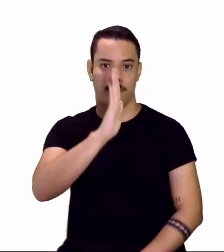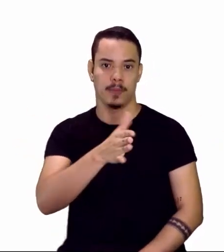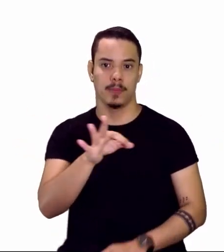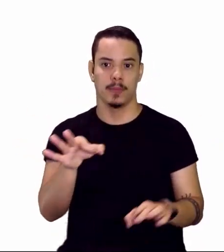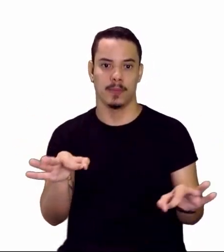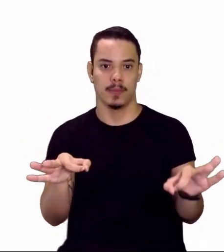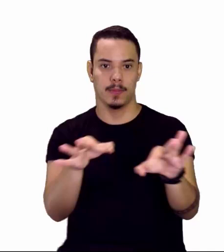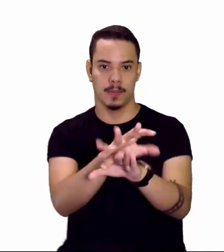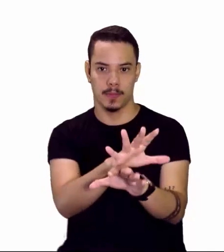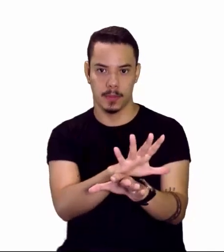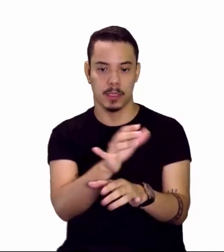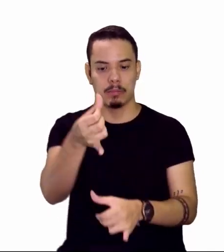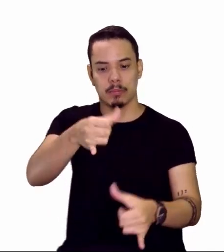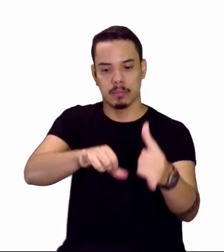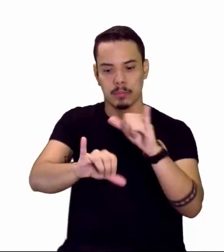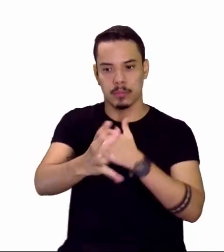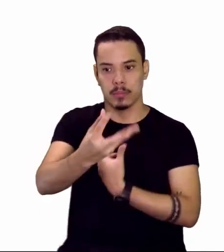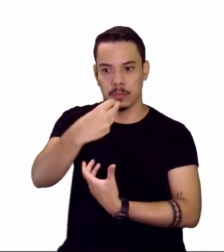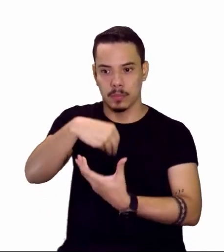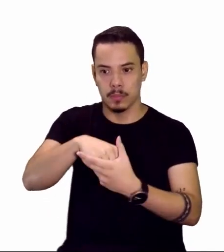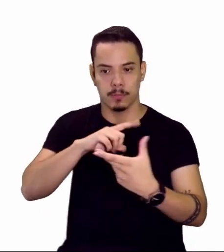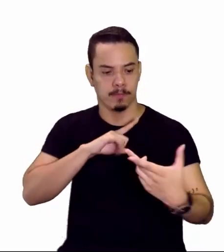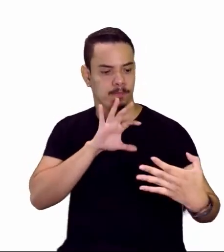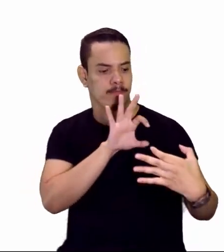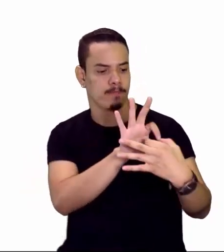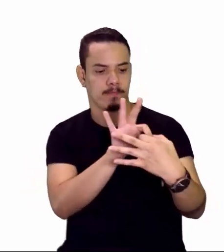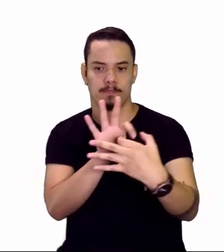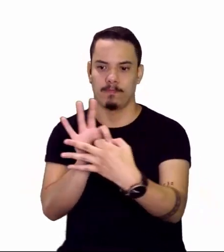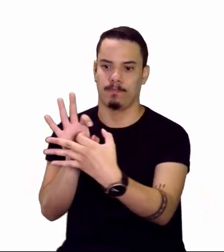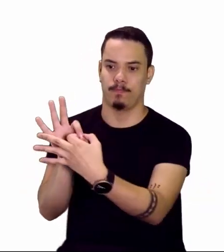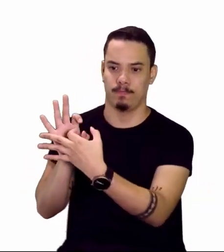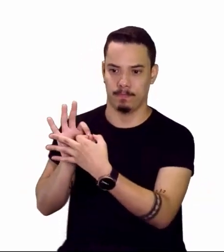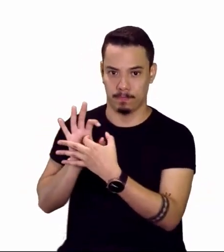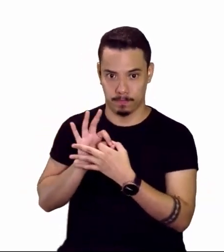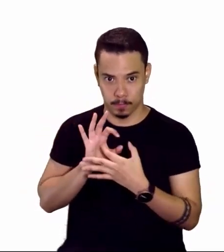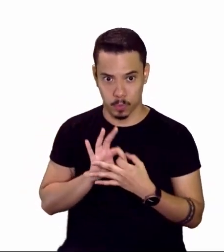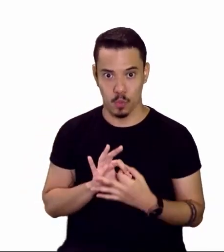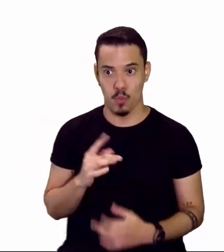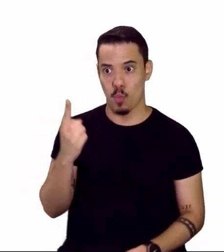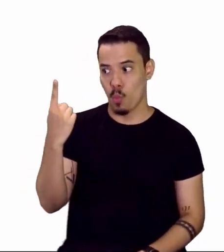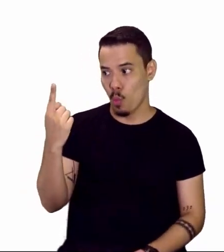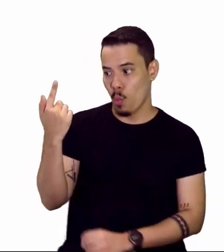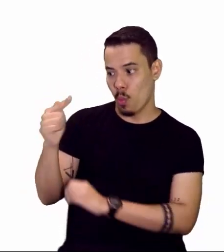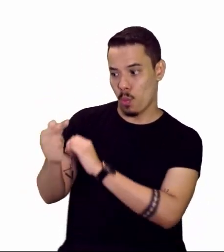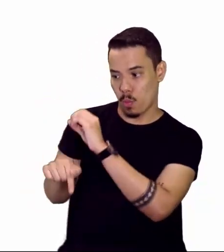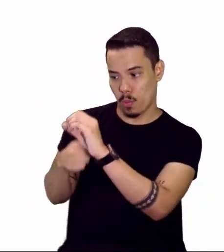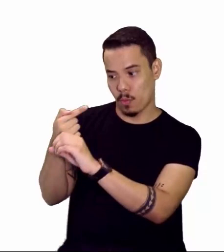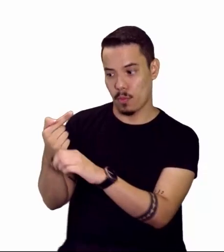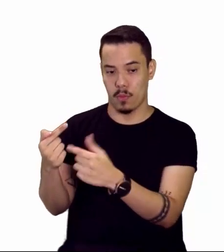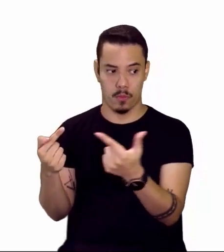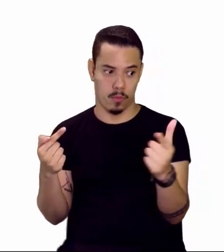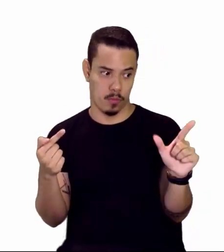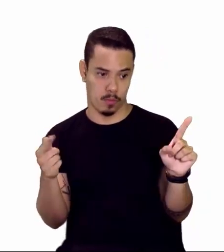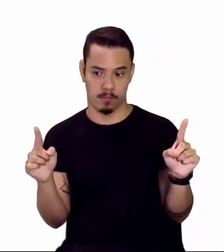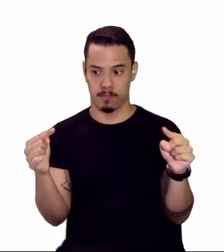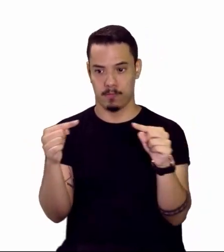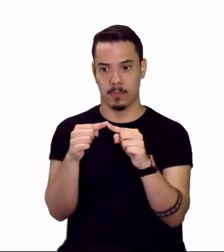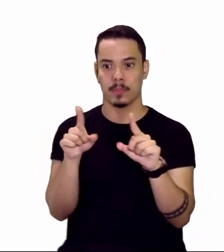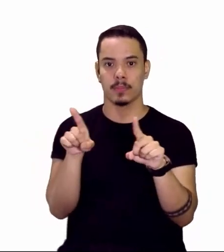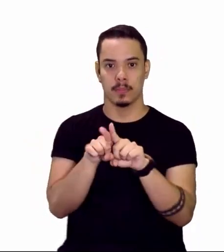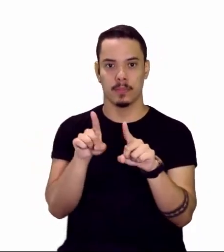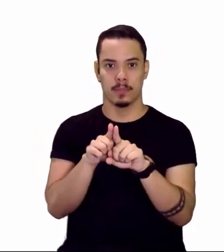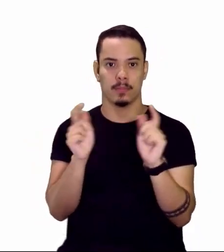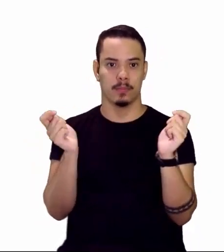formam compostos químicos, as ligações entre um átomo e outro também apresentam